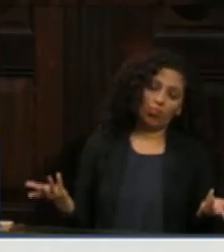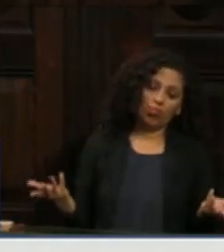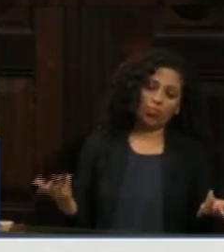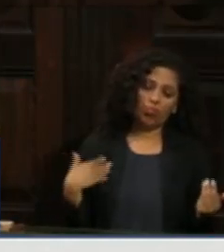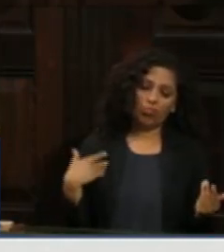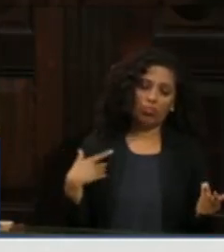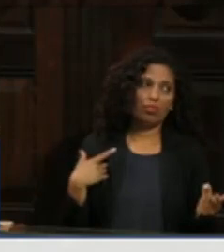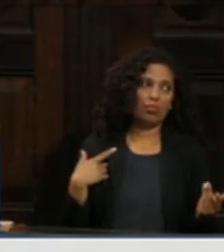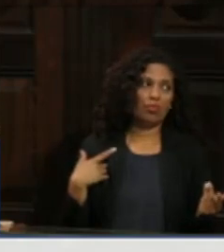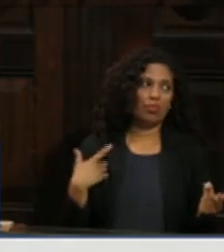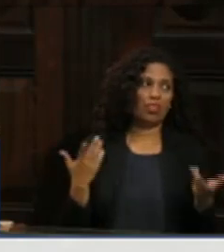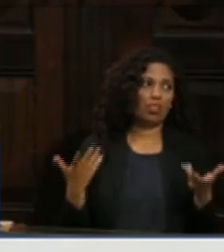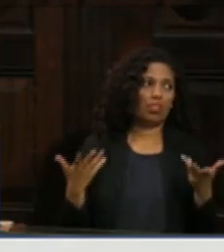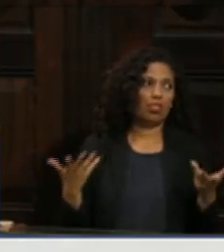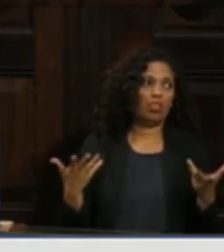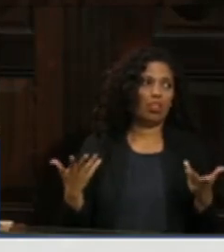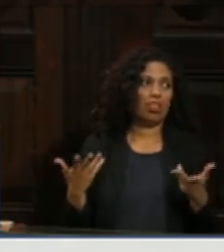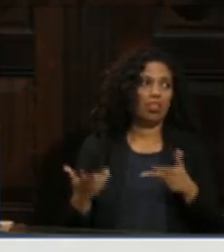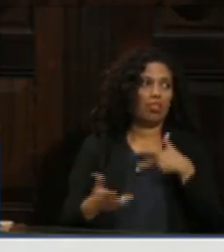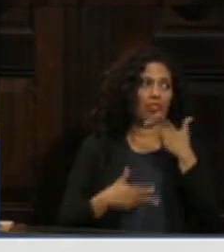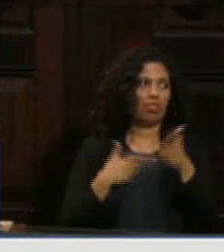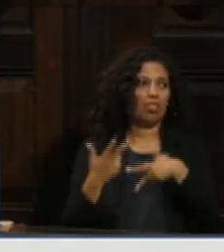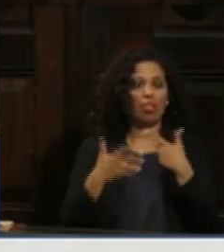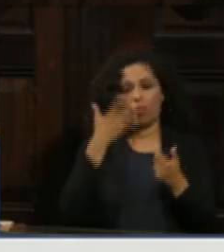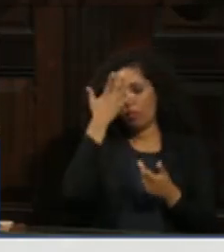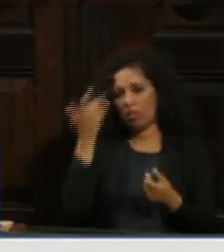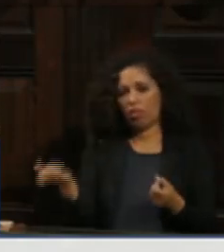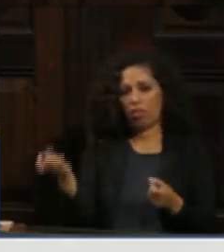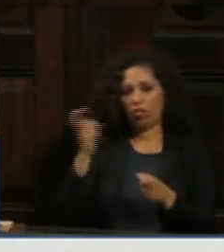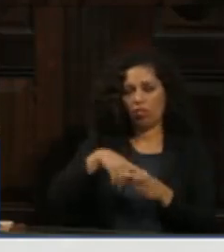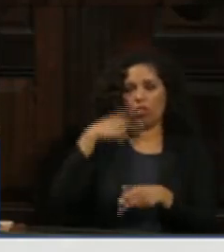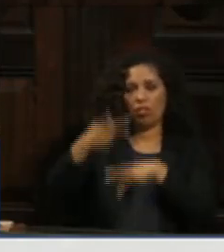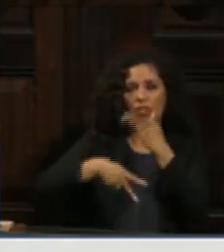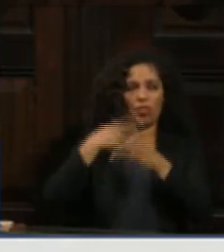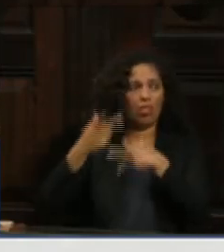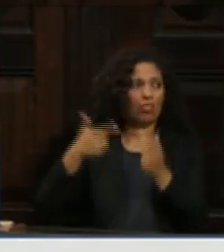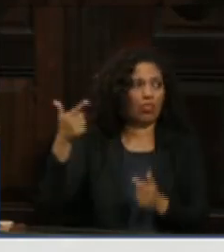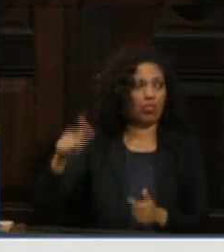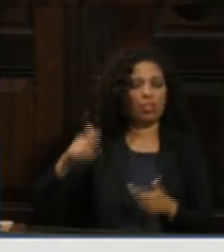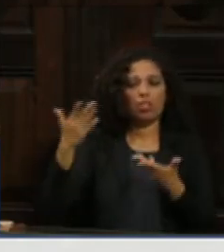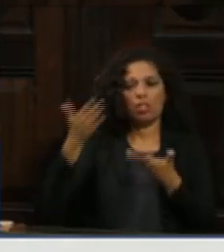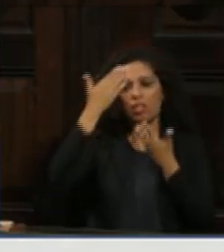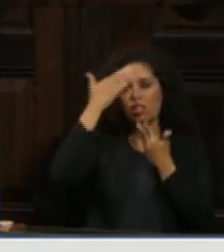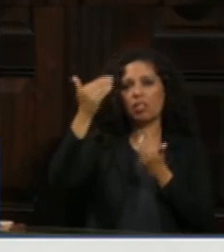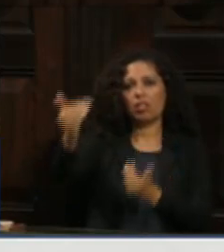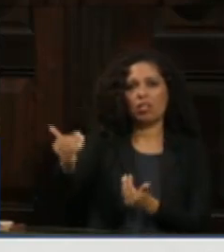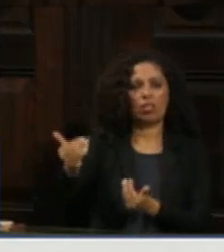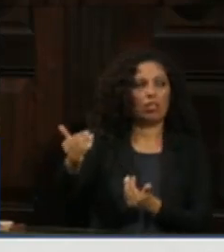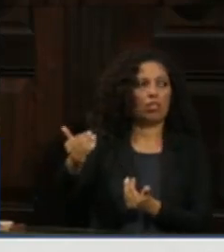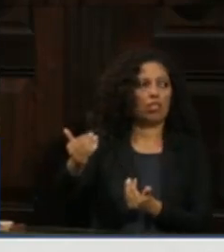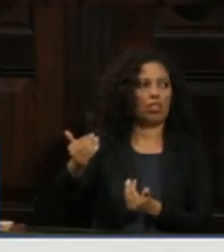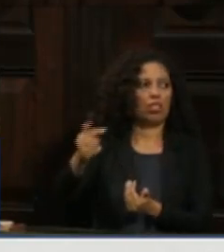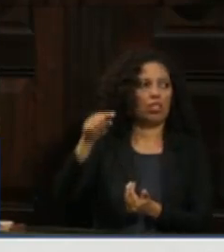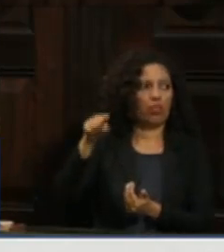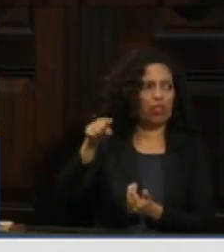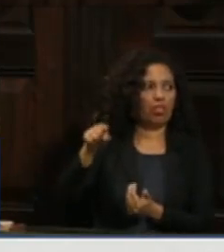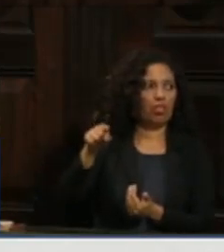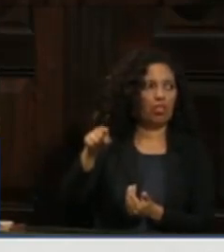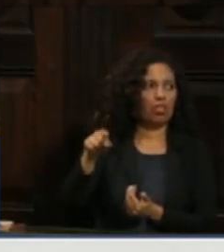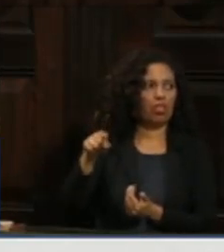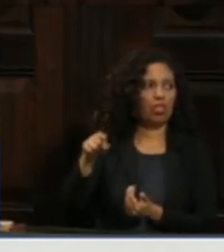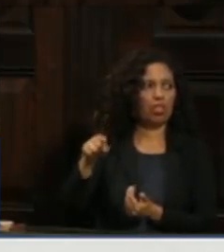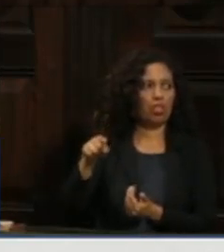fui, nunca vi um grupo único reunido, sempre tinha 3, 4 grupos separados, com um parlamentar,